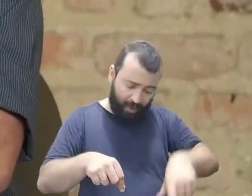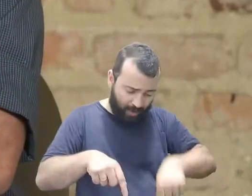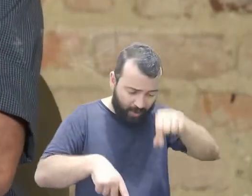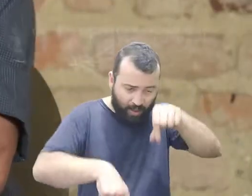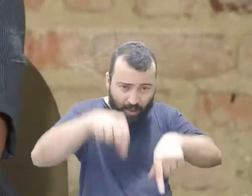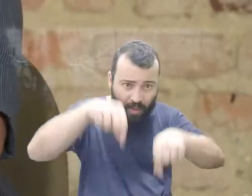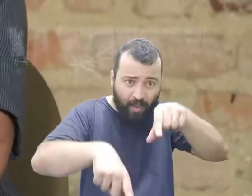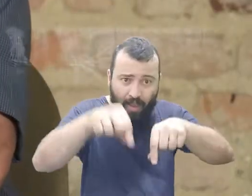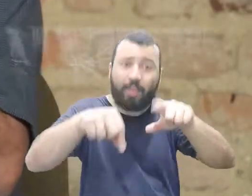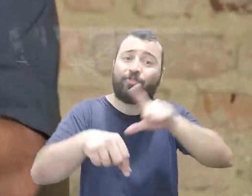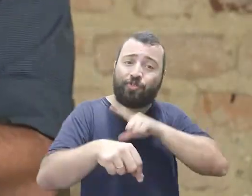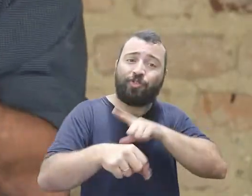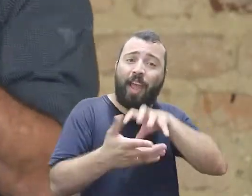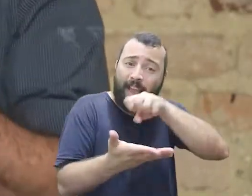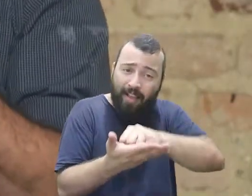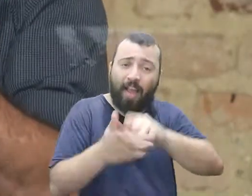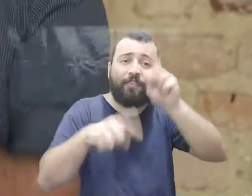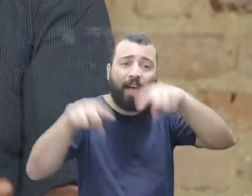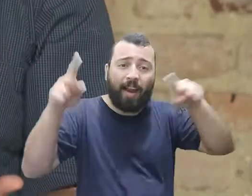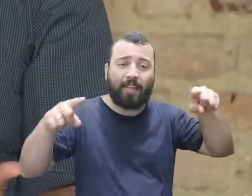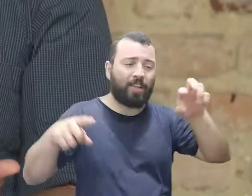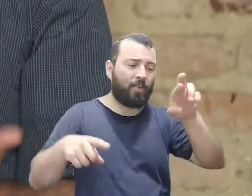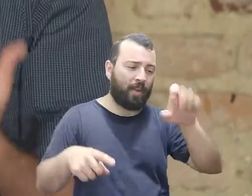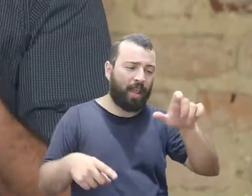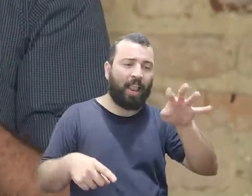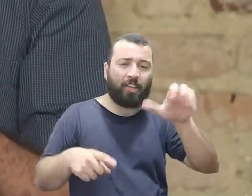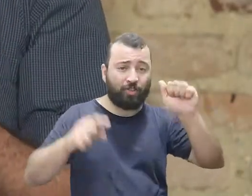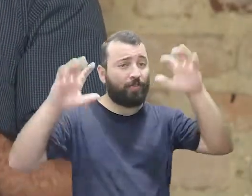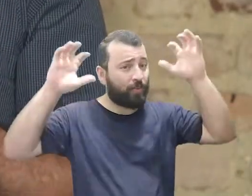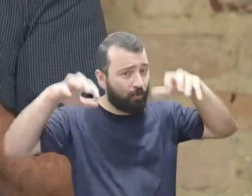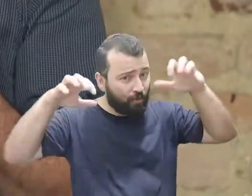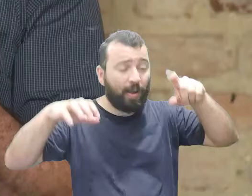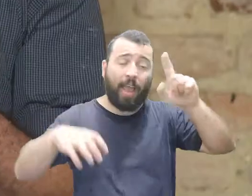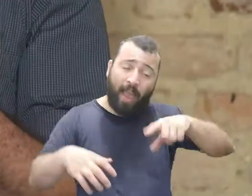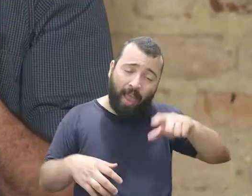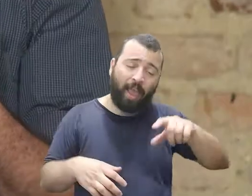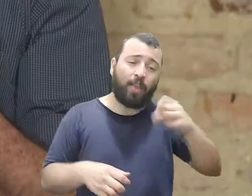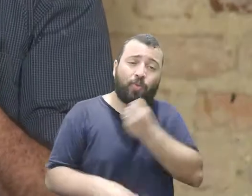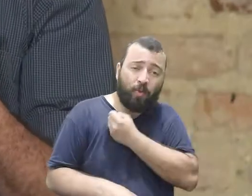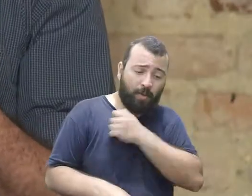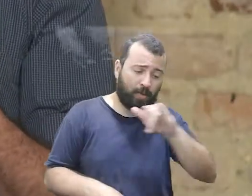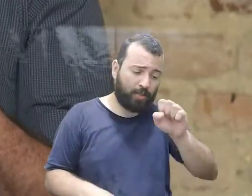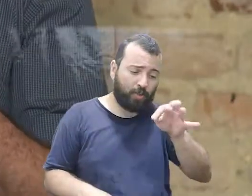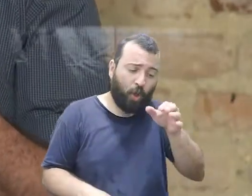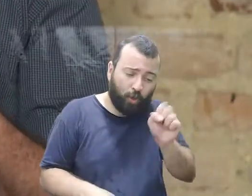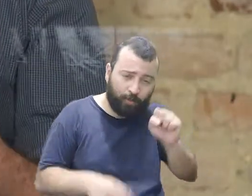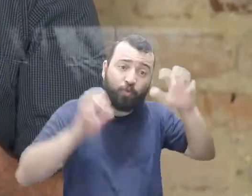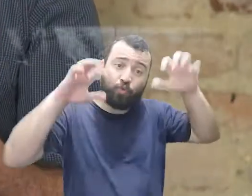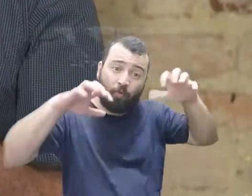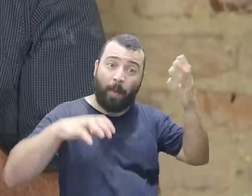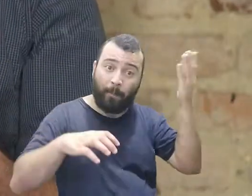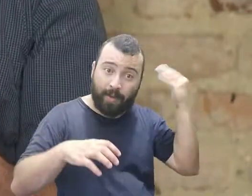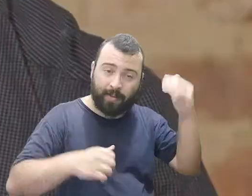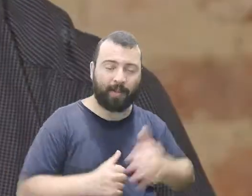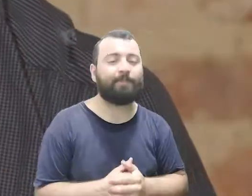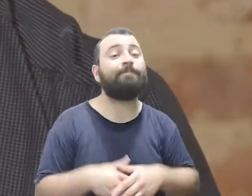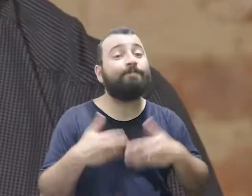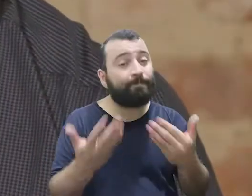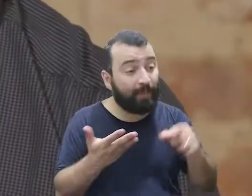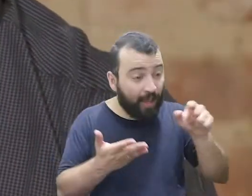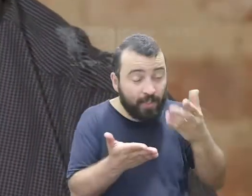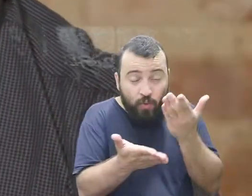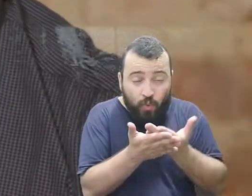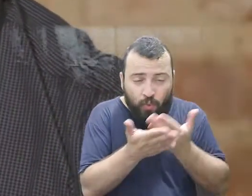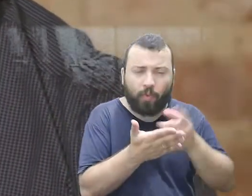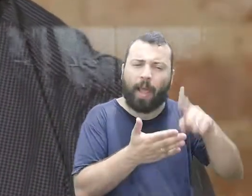uma estalagmite registra a variação relativa de chuva, através dos isótopos de oxigênio das chuvas do passado. Esse